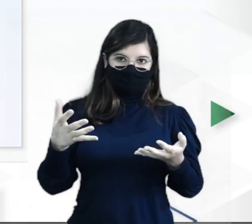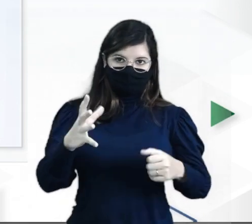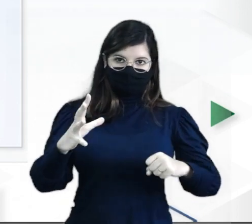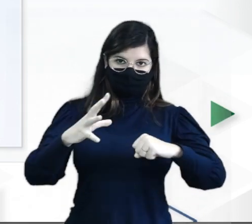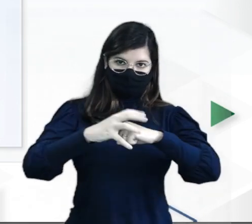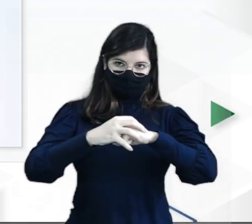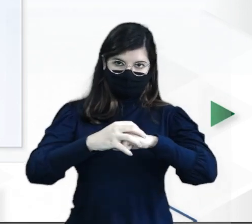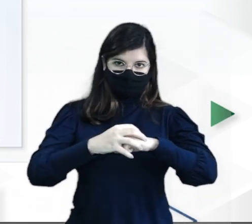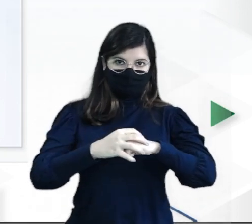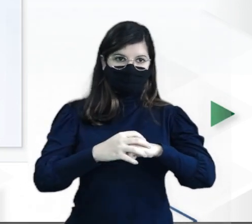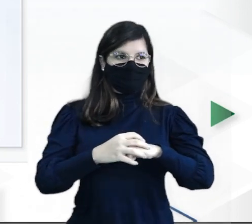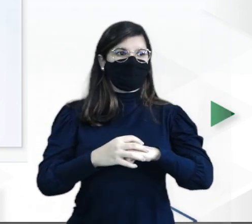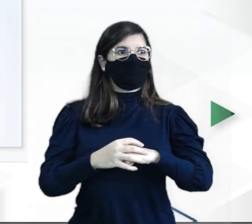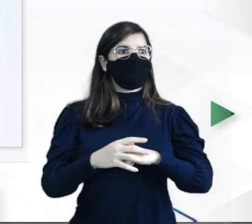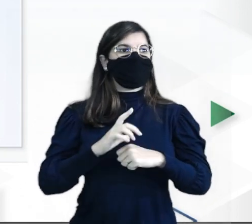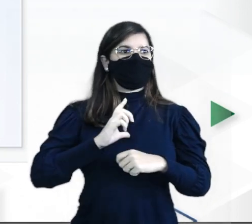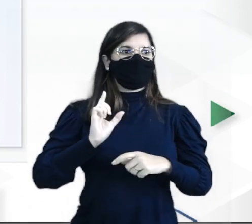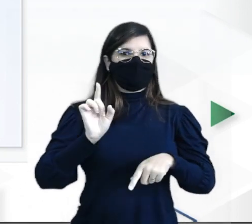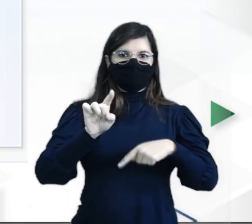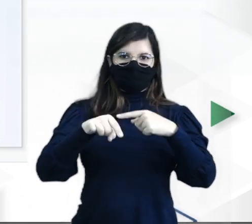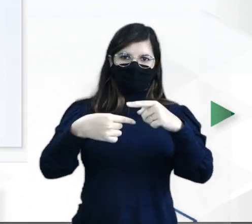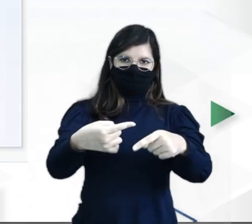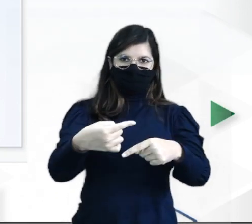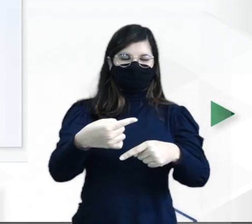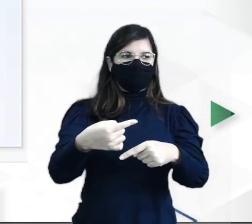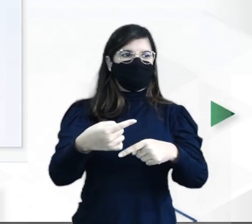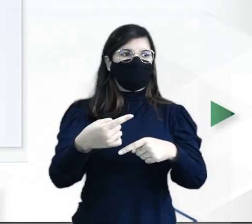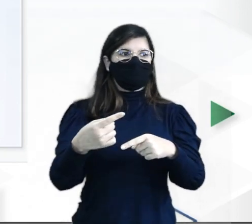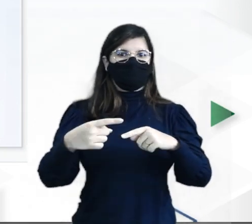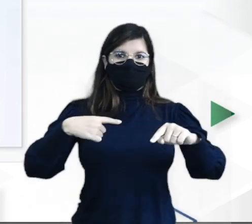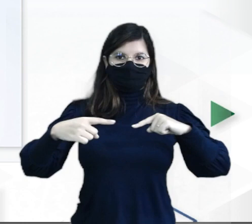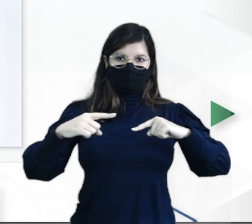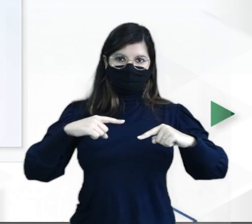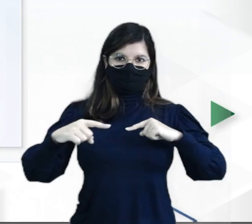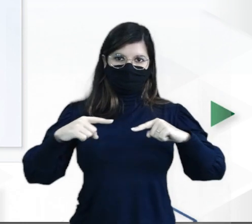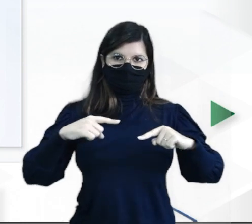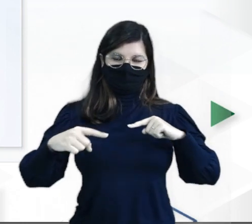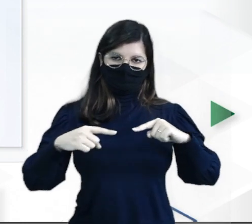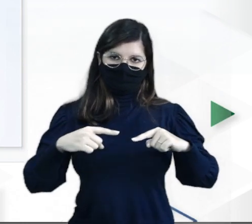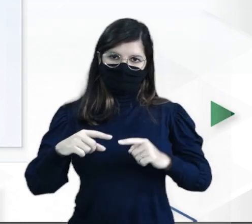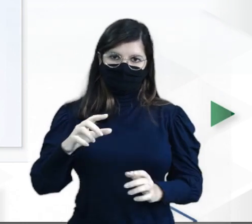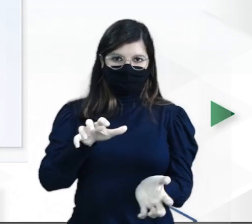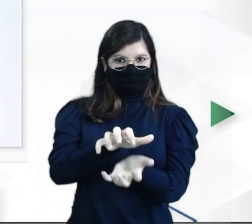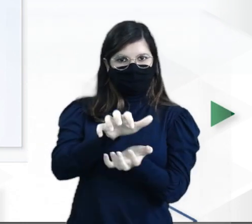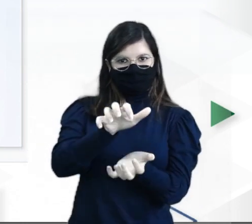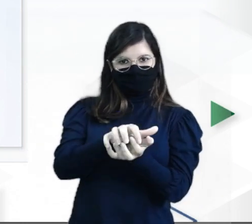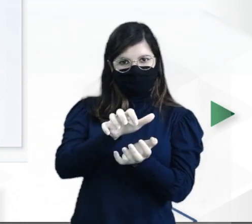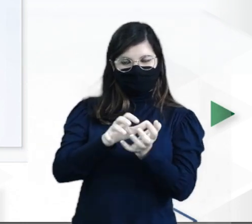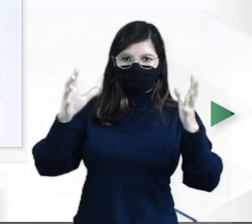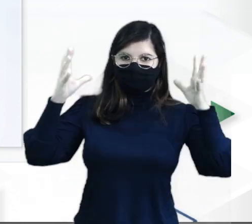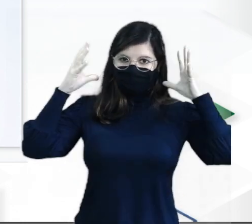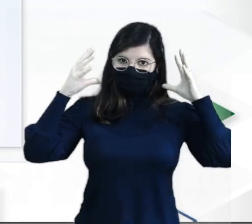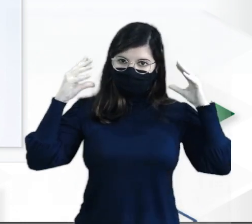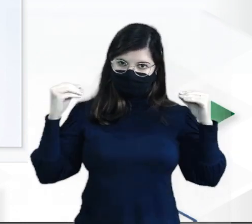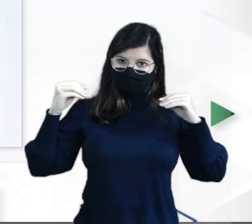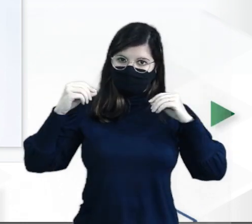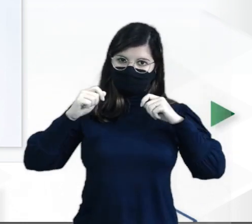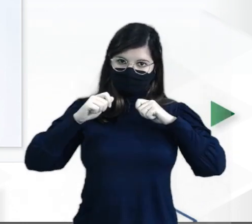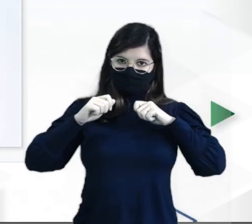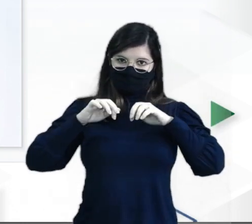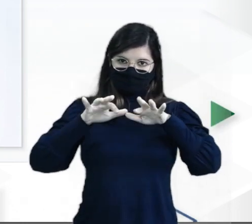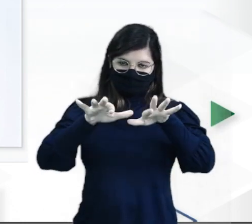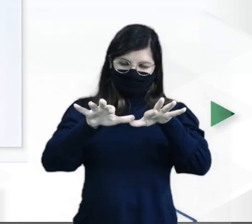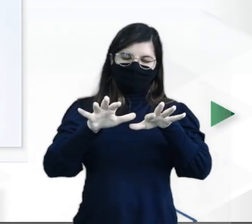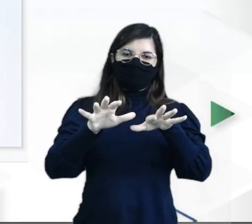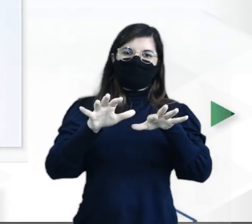holandesa e eles aqui ó depois de consolidar o seu domínio em Pernambuco os holandeses expandidos para o Maranhão